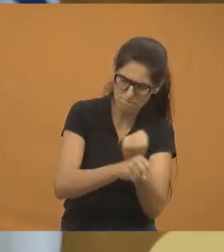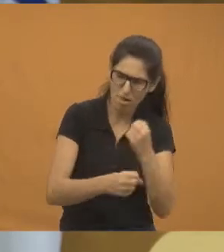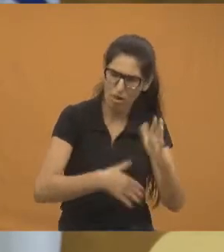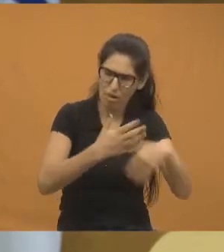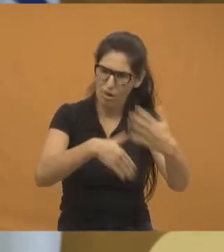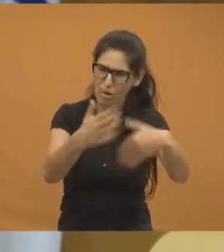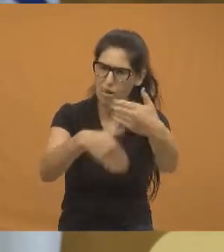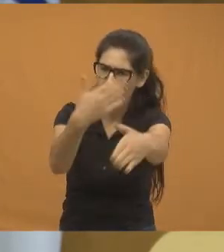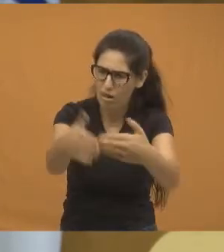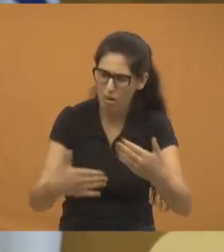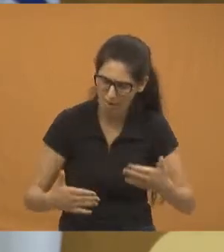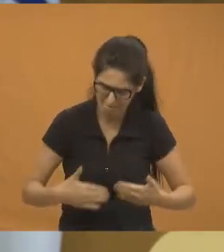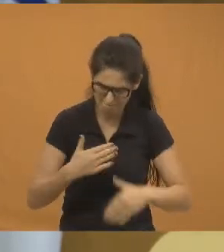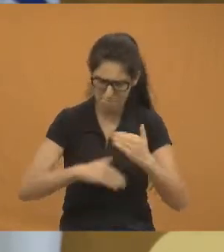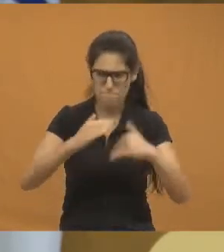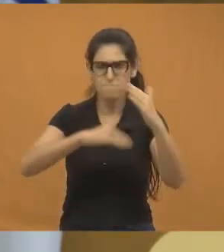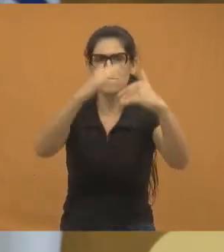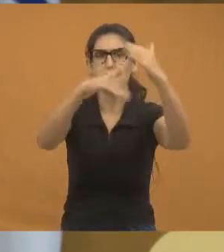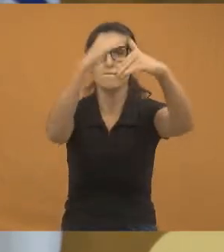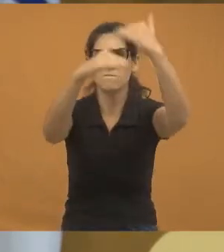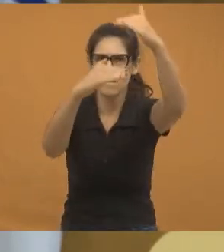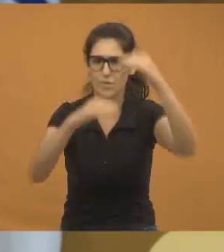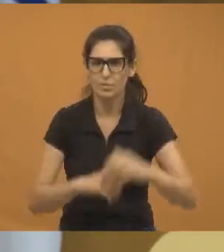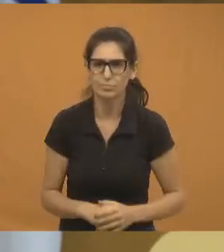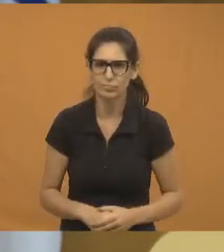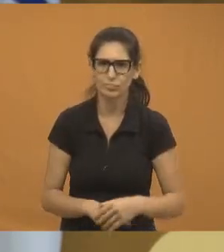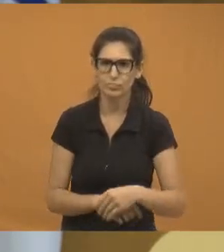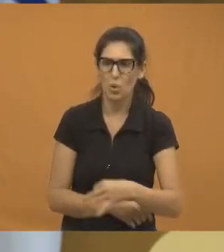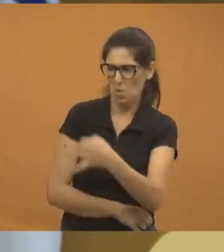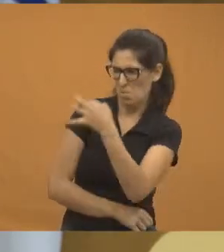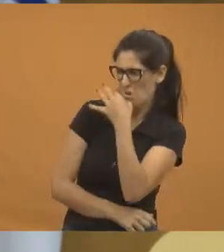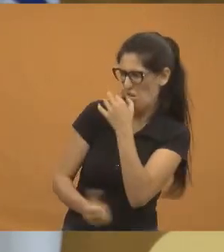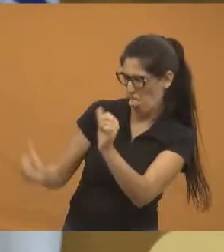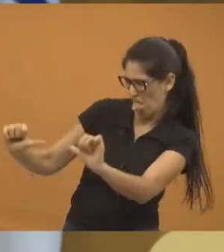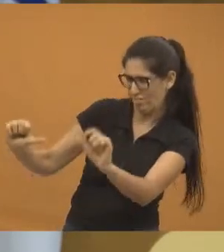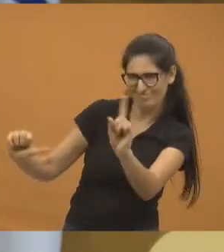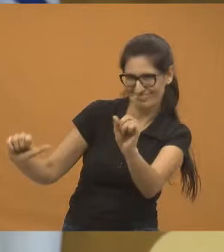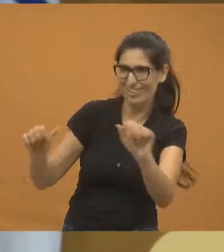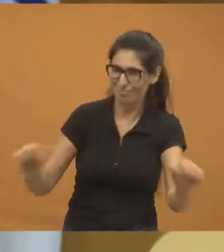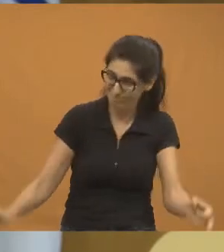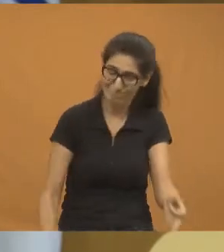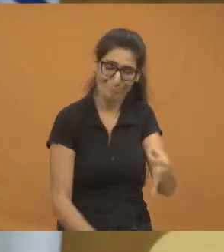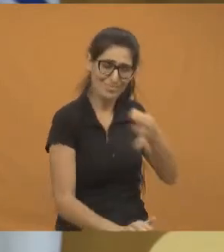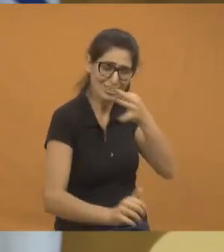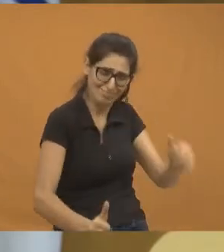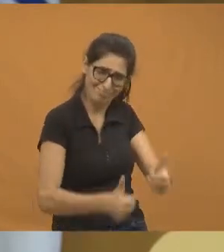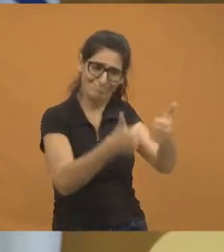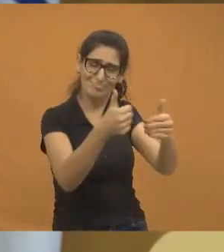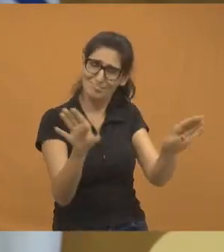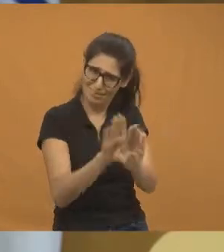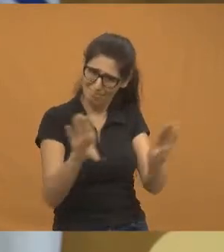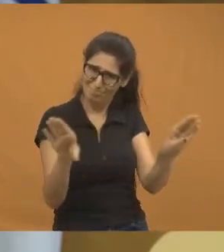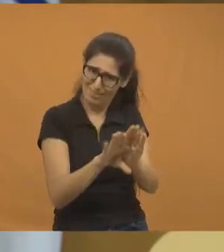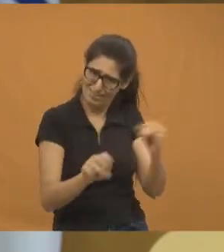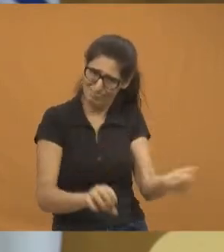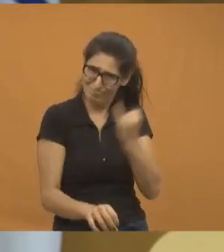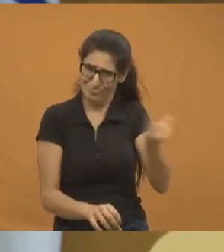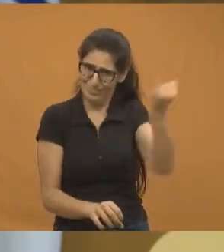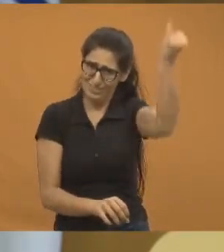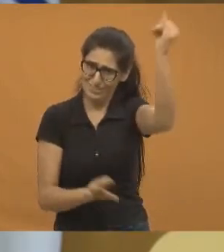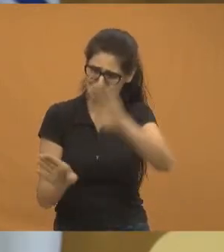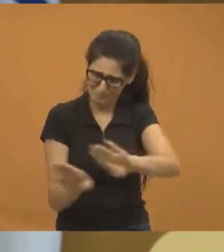trás então não é só critica a gente também tem elogios a fazer bom eu falo por rodrigo que às vezes nós temos várias